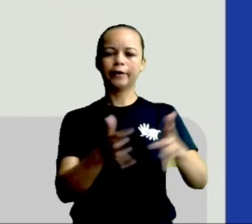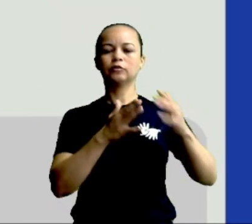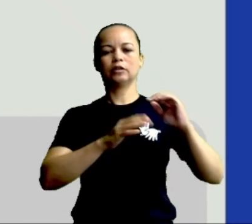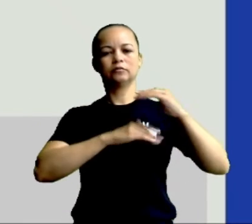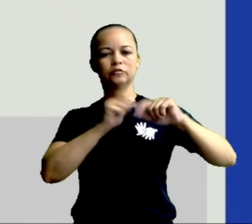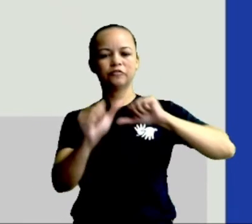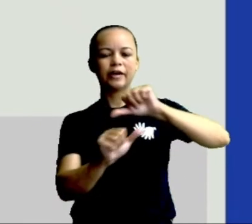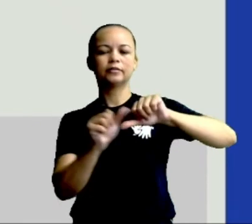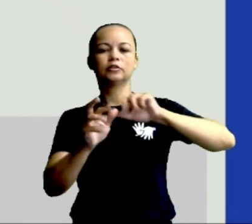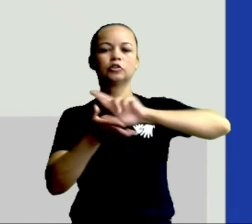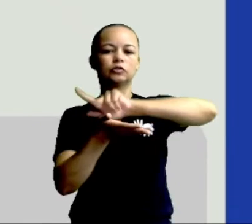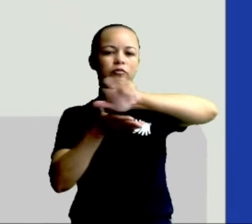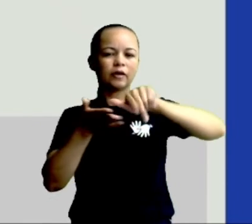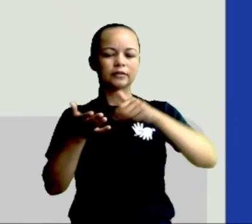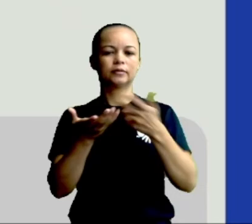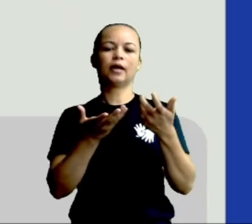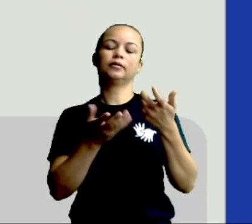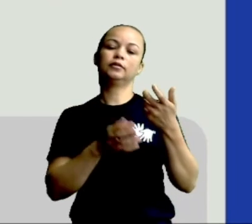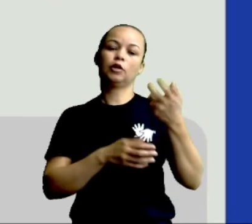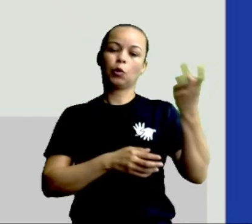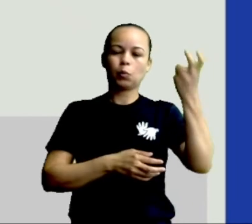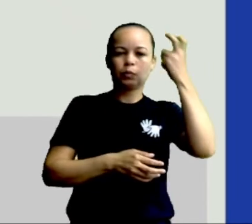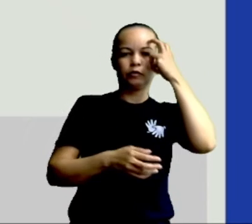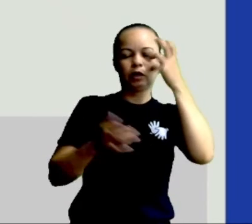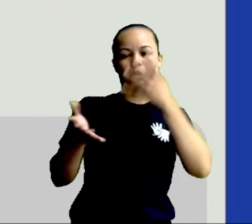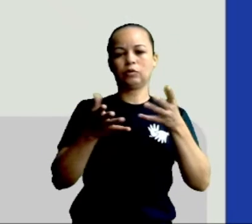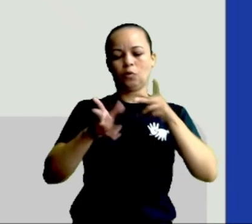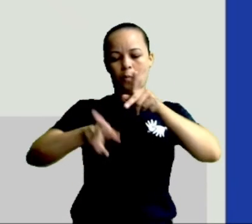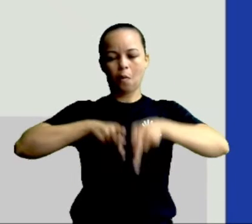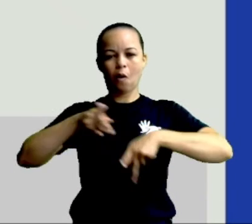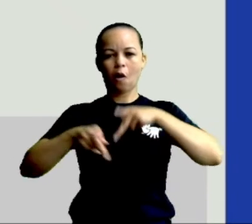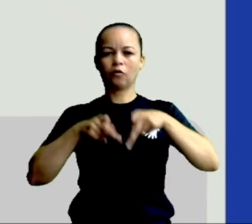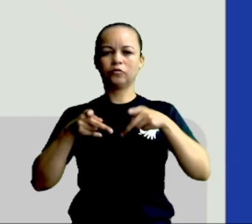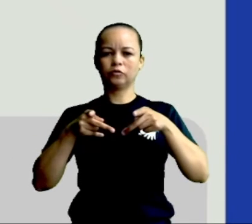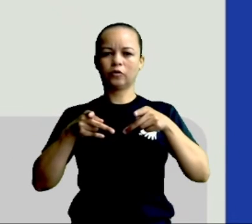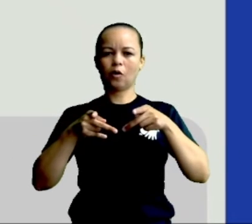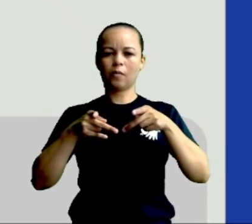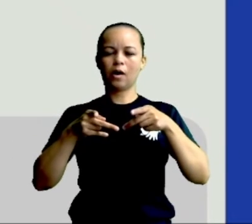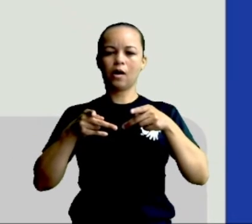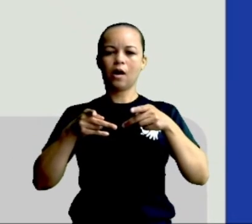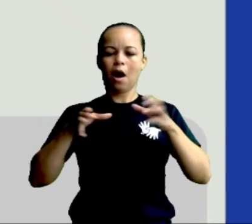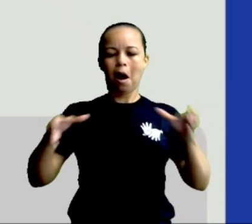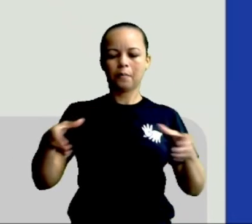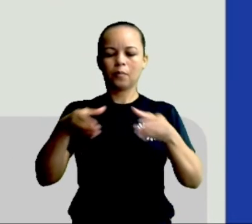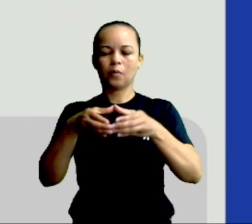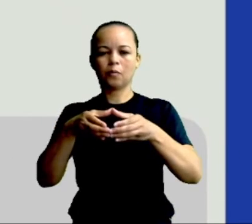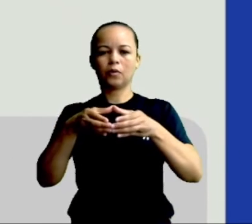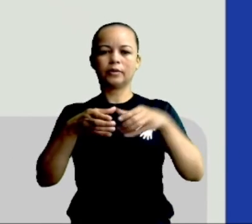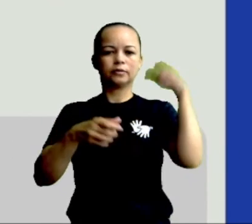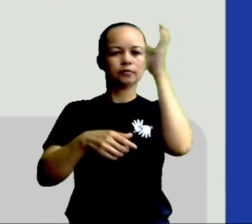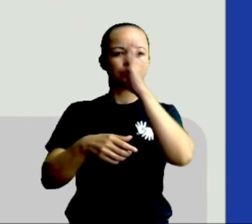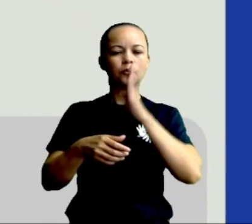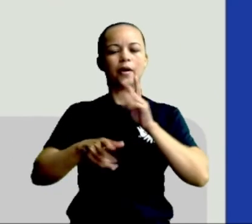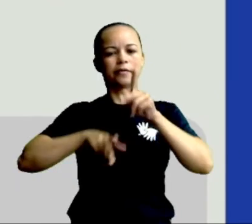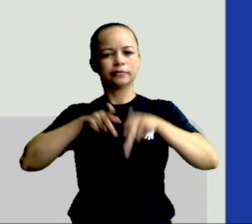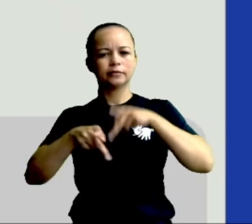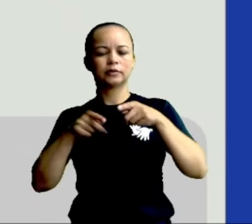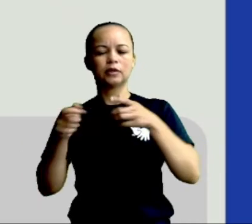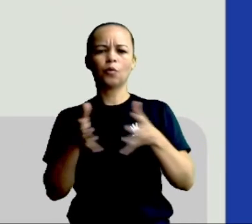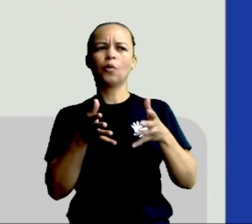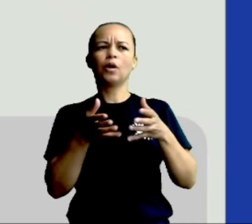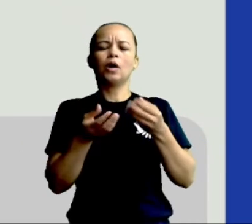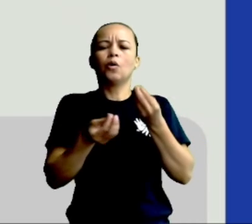E o quanto esses diferentes povos que formam a população brasileira, o quanto